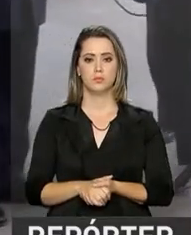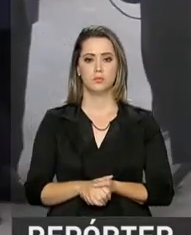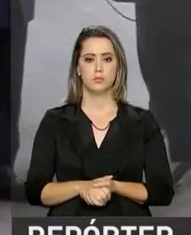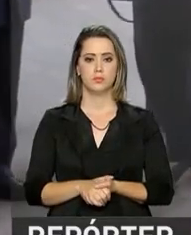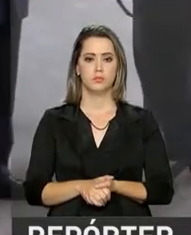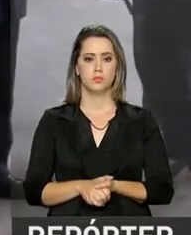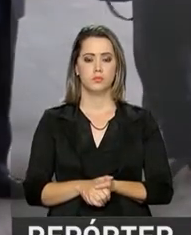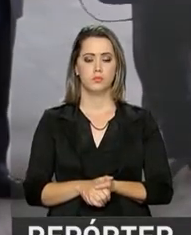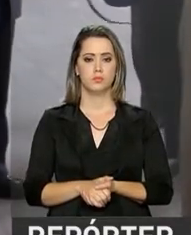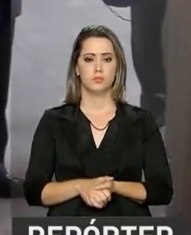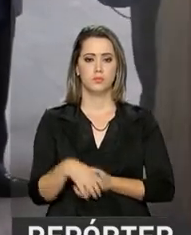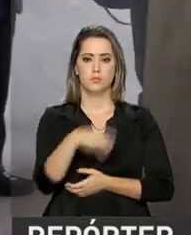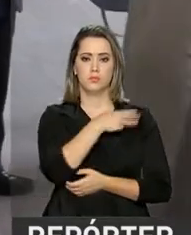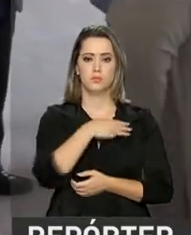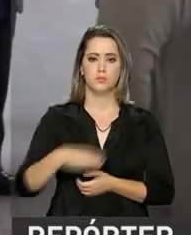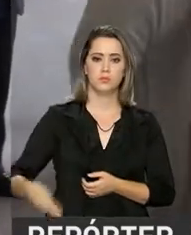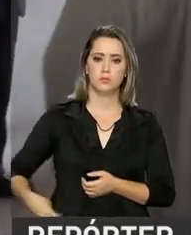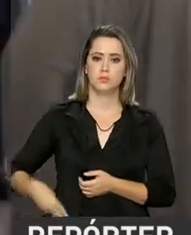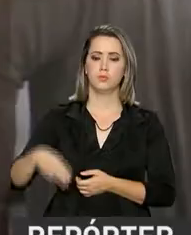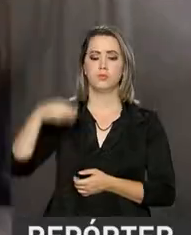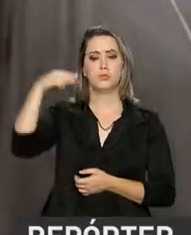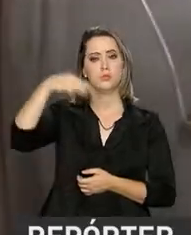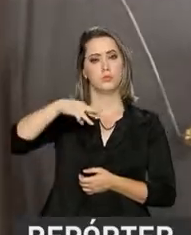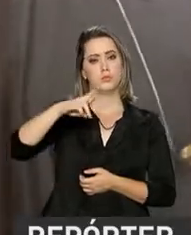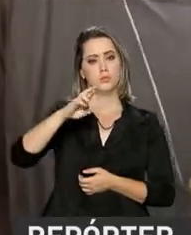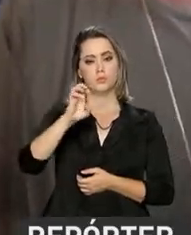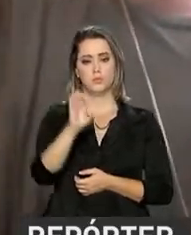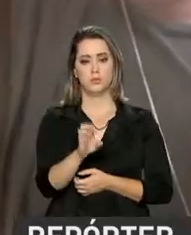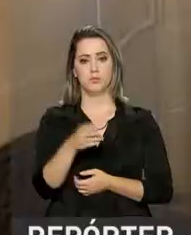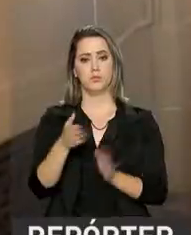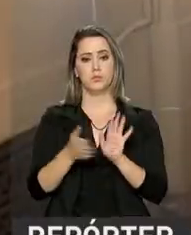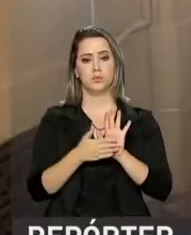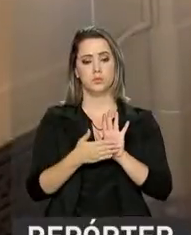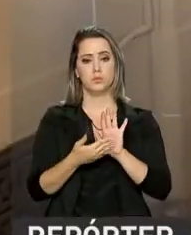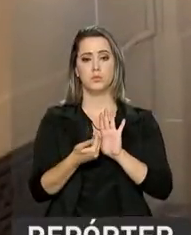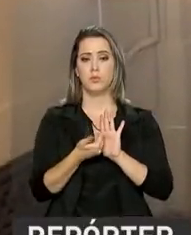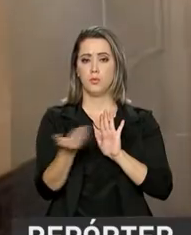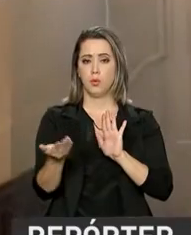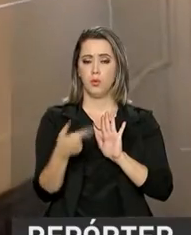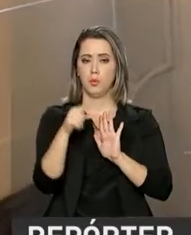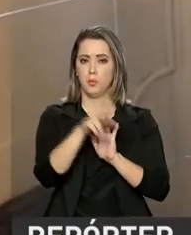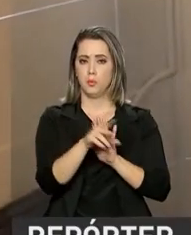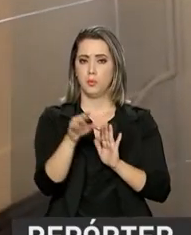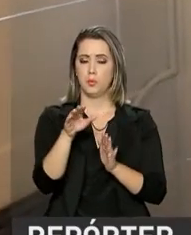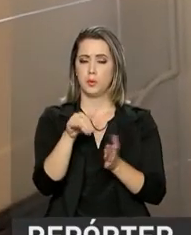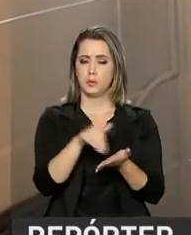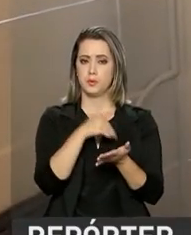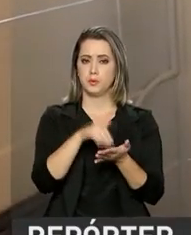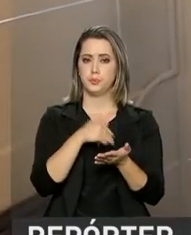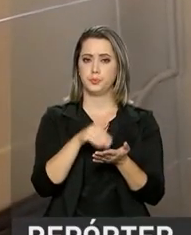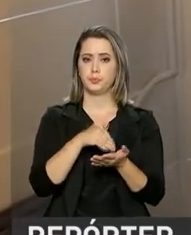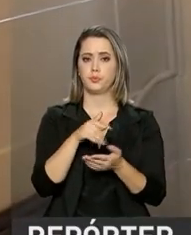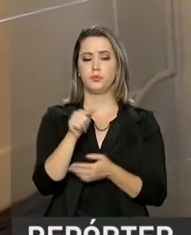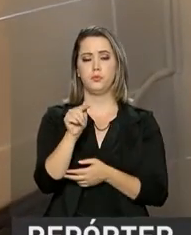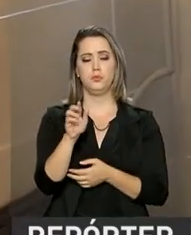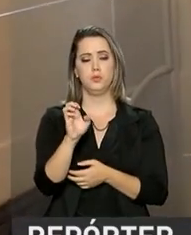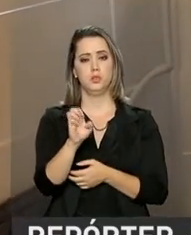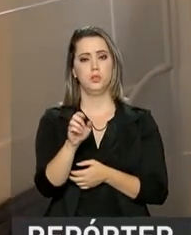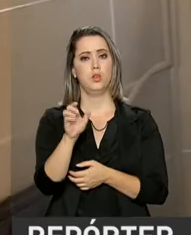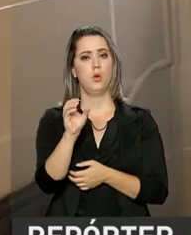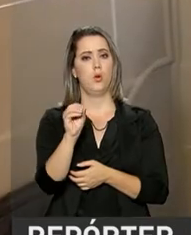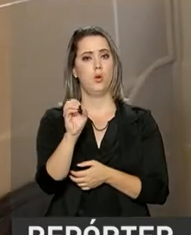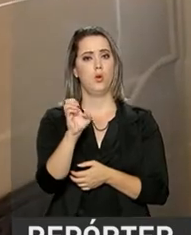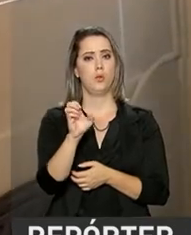o ministro das relações exteriores do brasil propôs ao secretário geral que apóia envie uma missão para